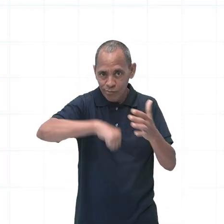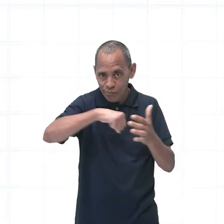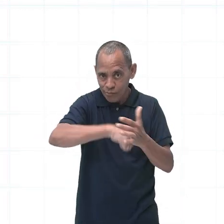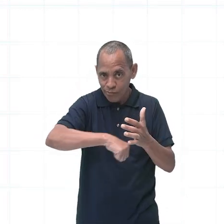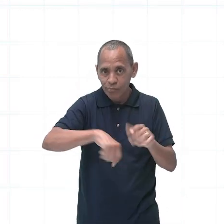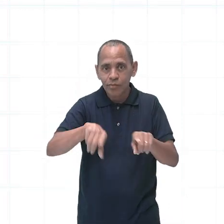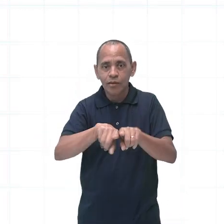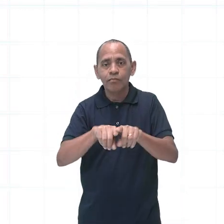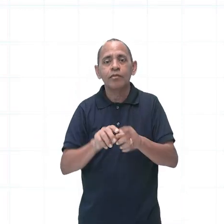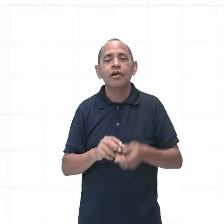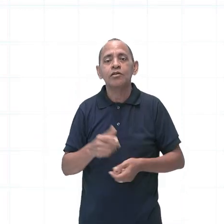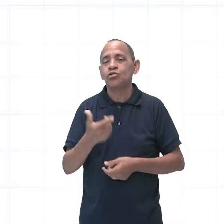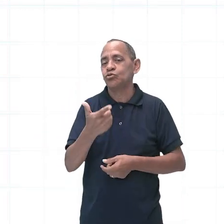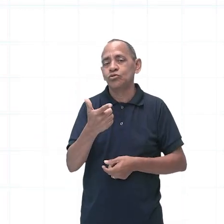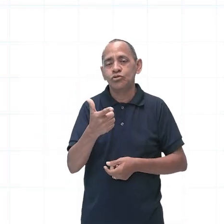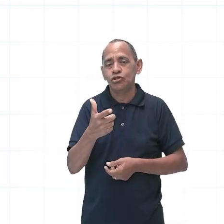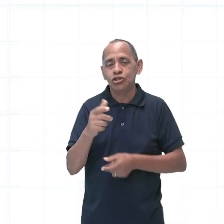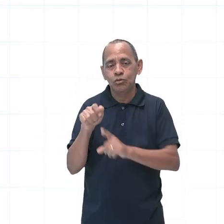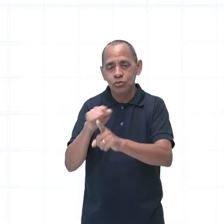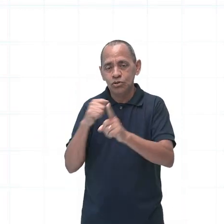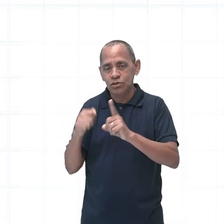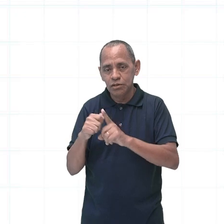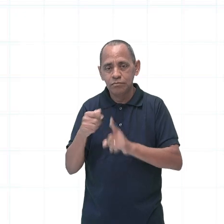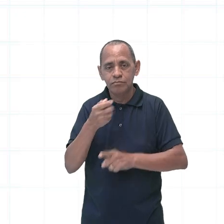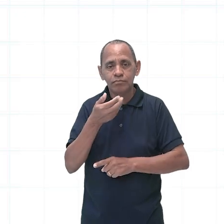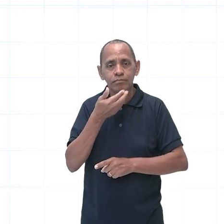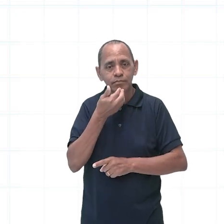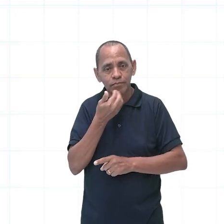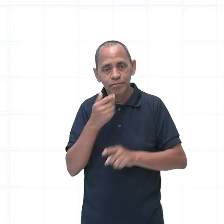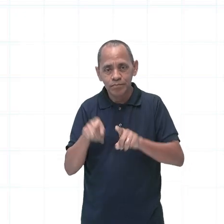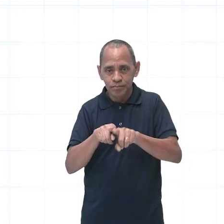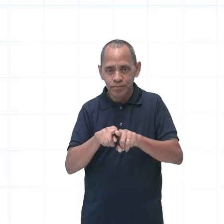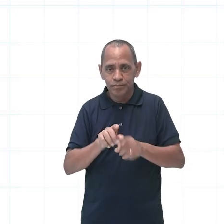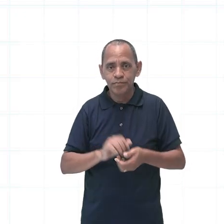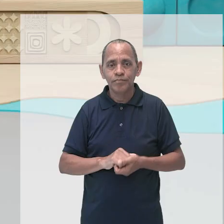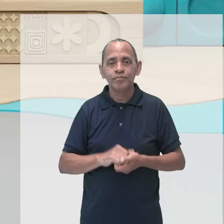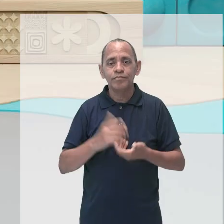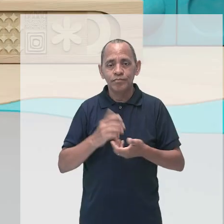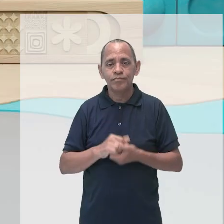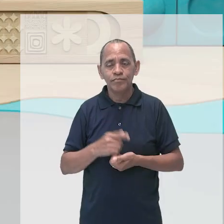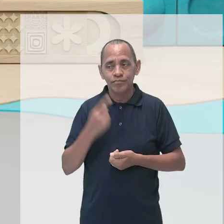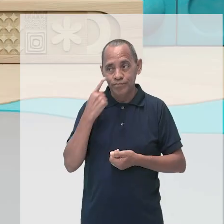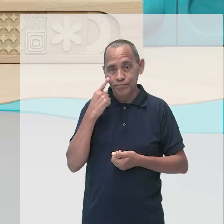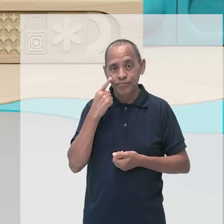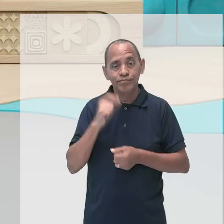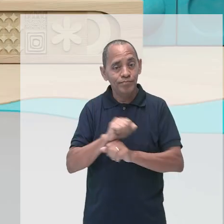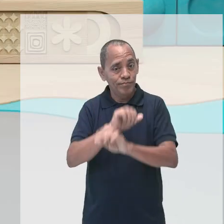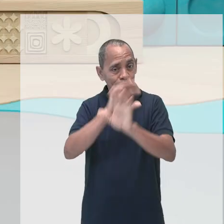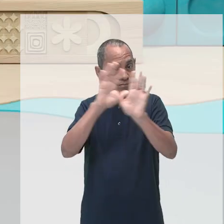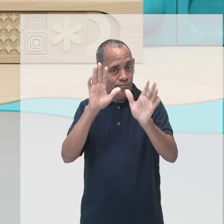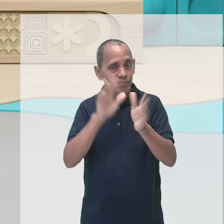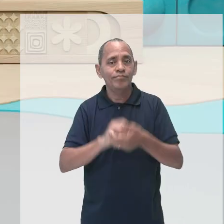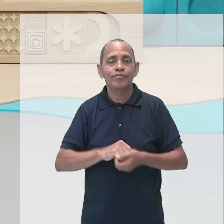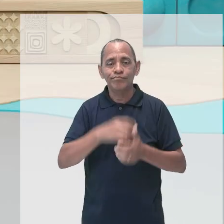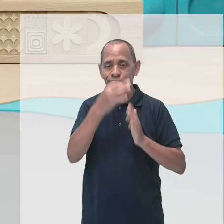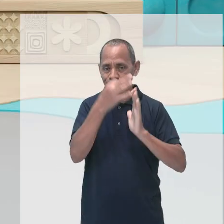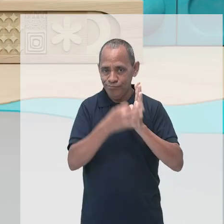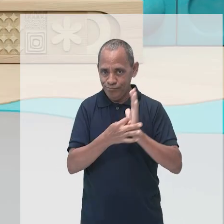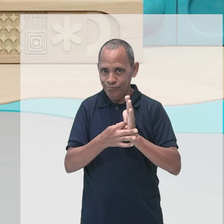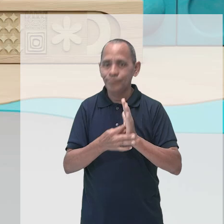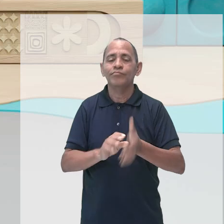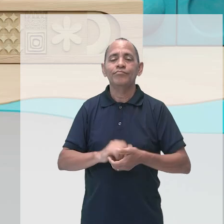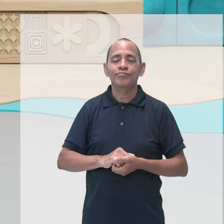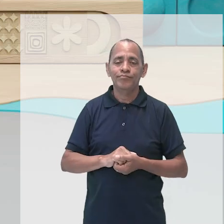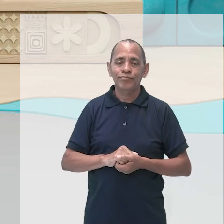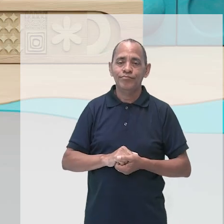uma sociedade melhor. Então, pessoal, aqui fica bem claro nesse texto, nesse artigo de opinião,